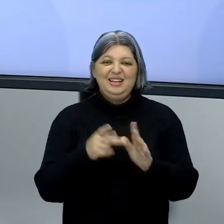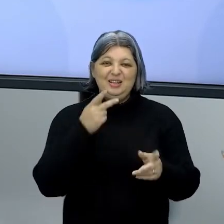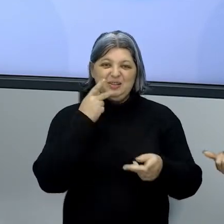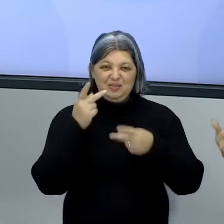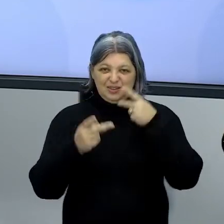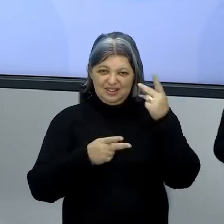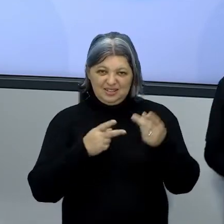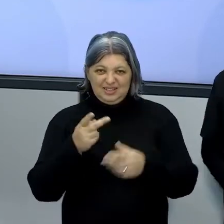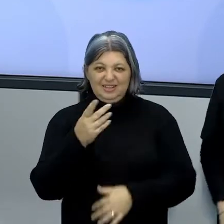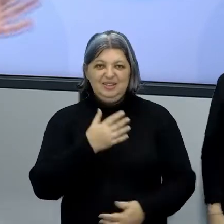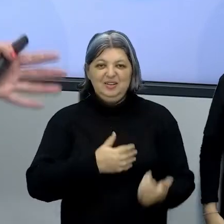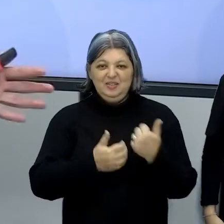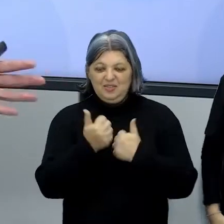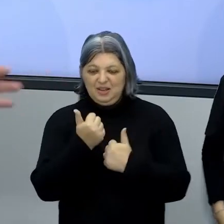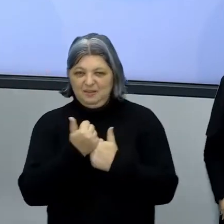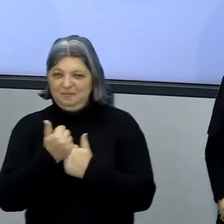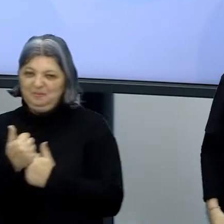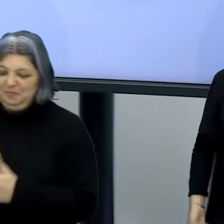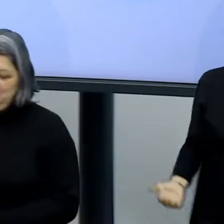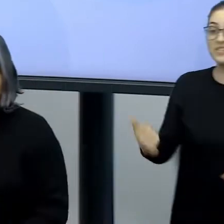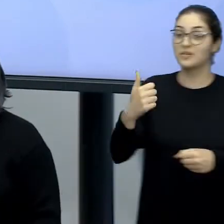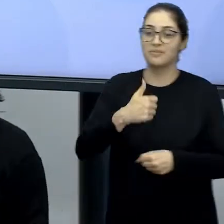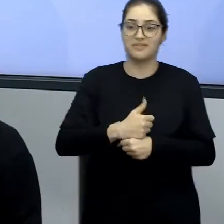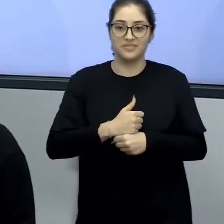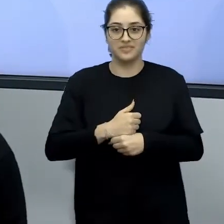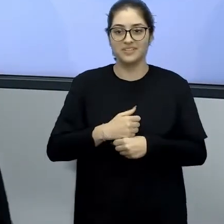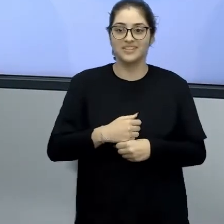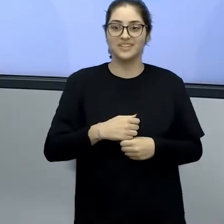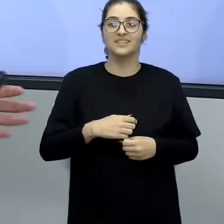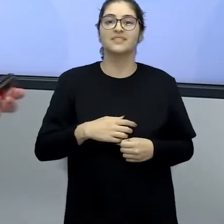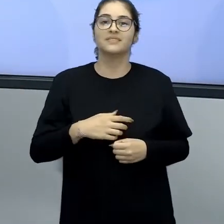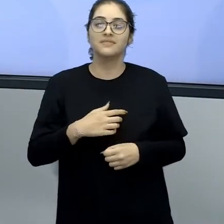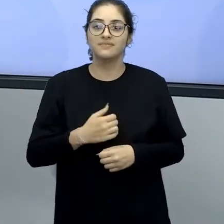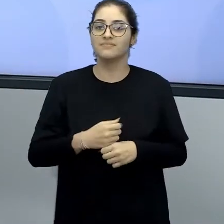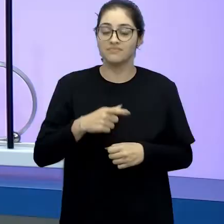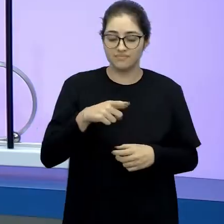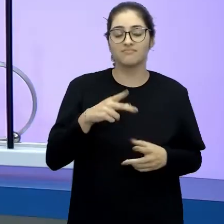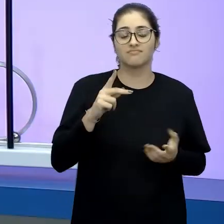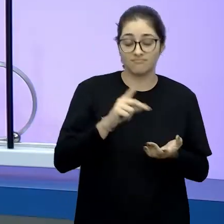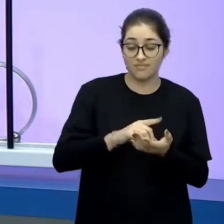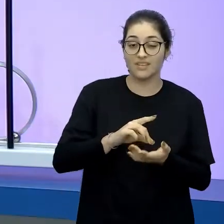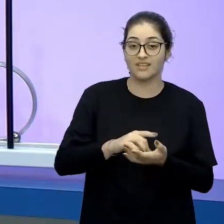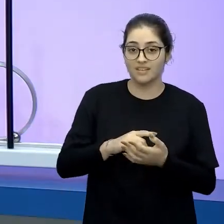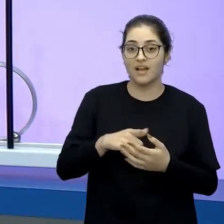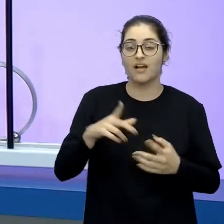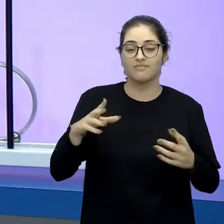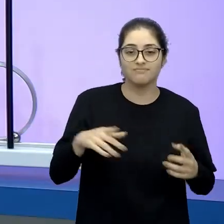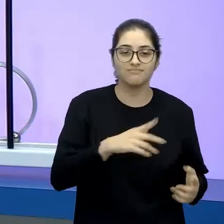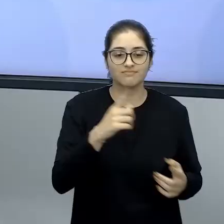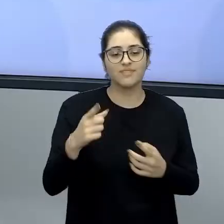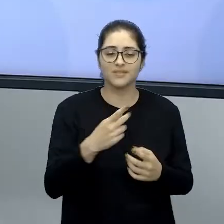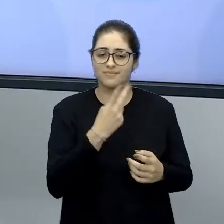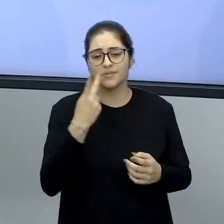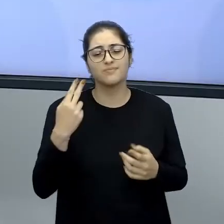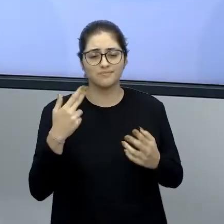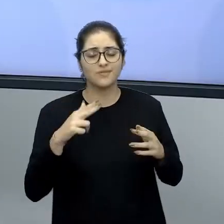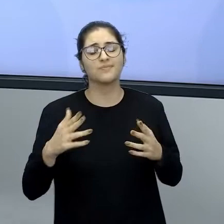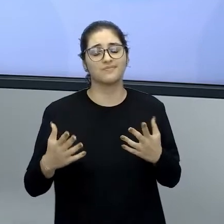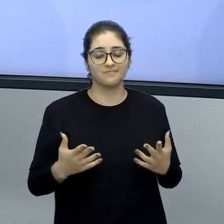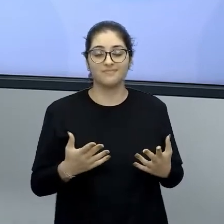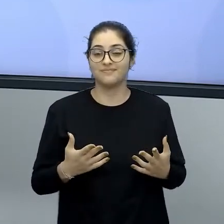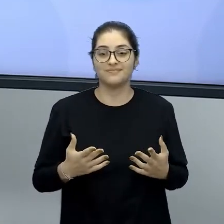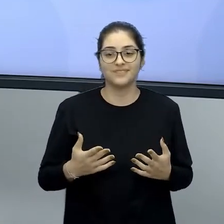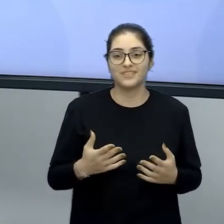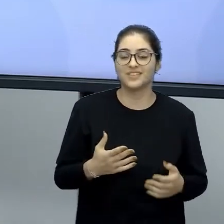putz, eu troquei o dinheiro e o dinheiro foi. Não vejo mais a cor, não é isso? Exatamente. E acontece com a gente, acontece comigo, acontece com